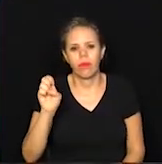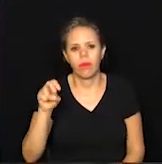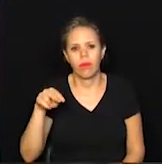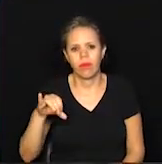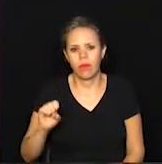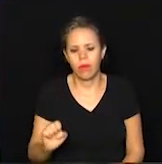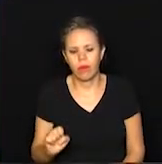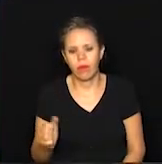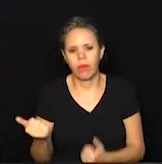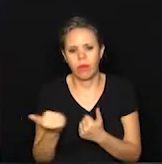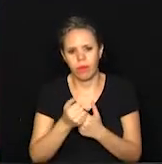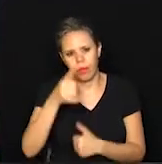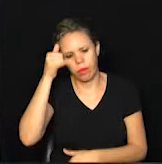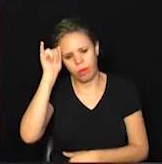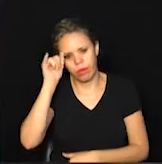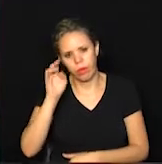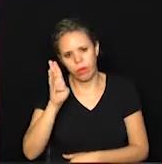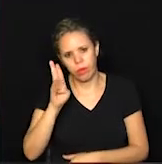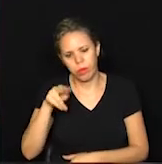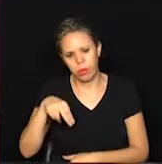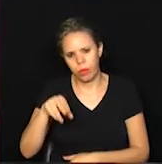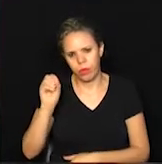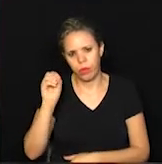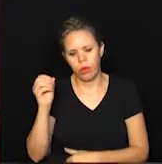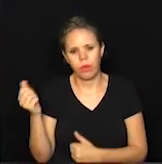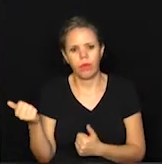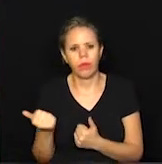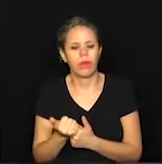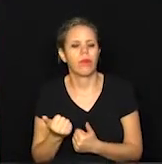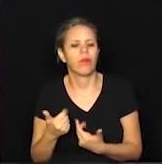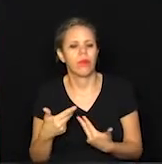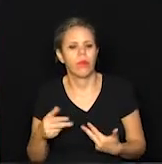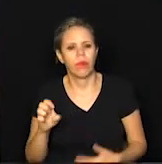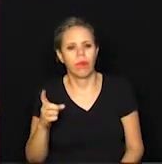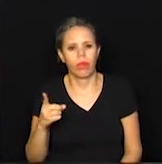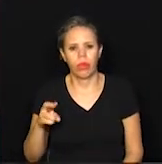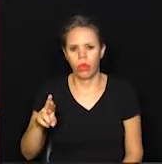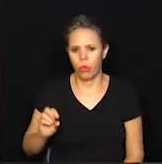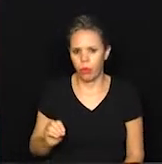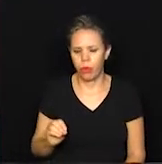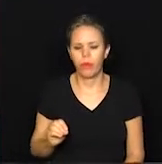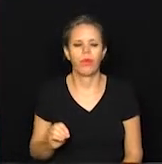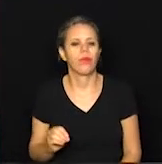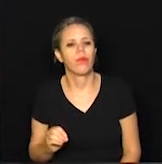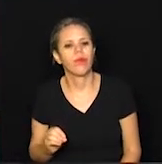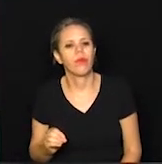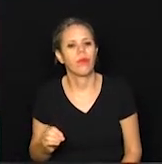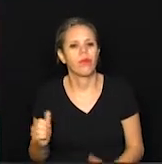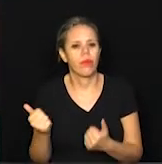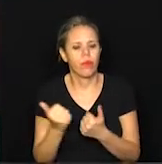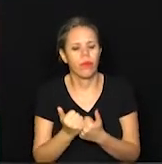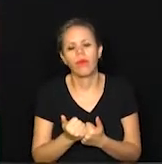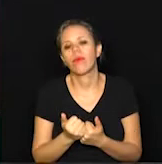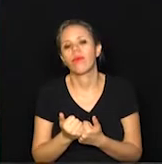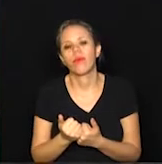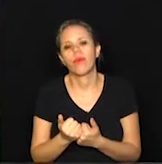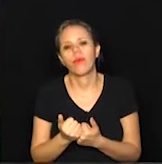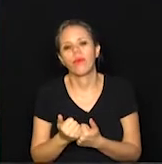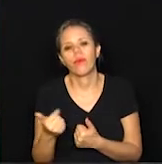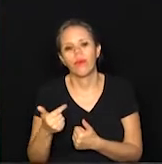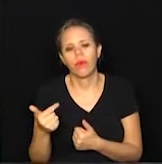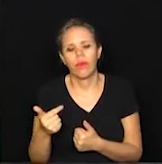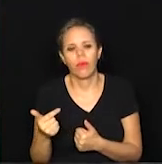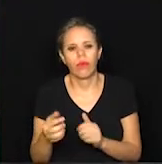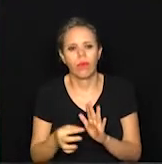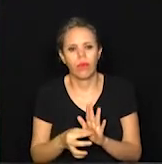Paulo Búfalo. O Bruno. O Eduardo Moraes, que está aqui também, né, para ocupar a fala no segundo ponto